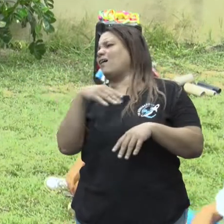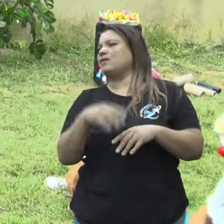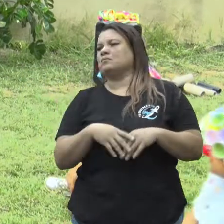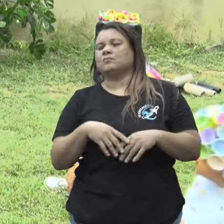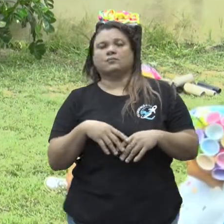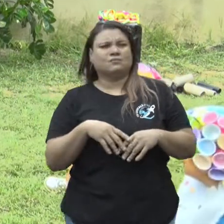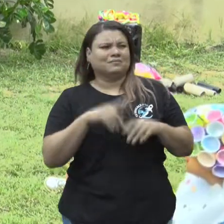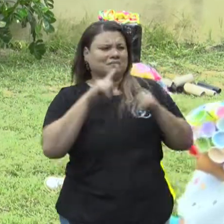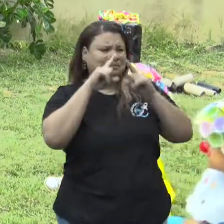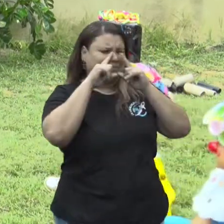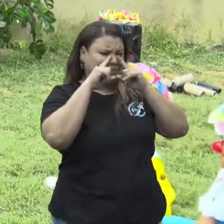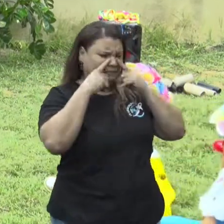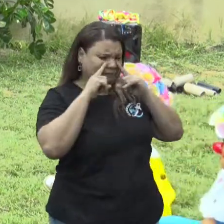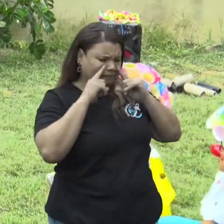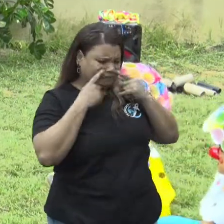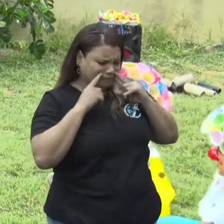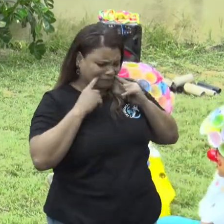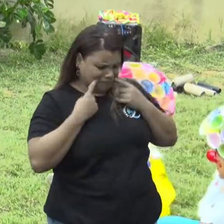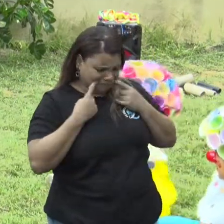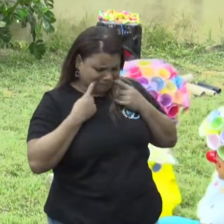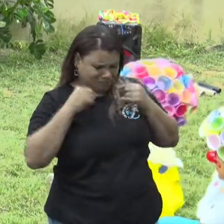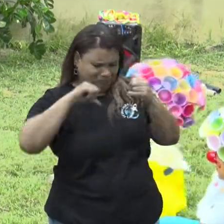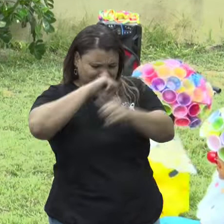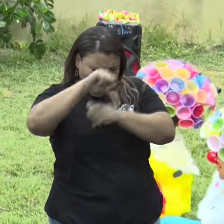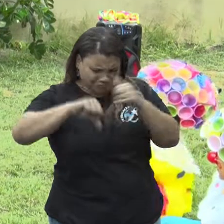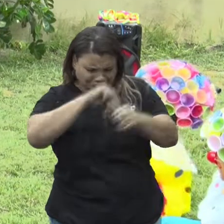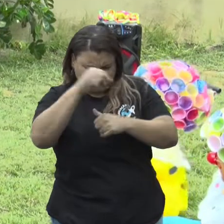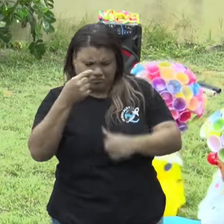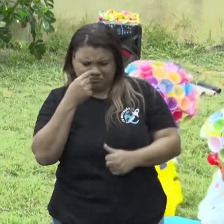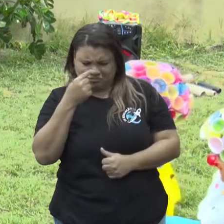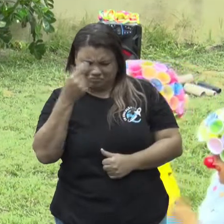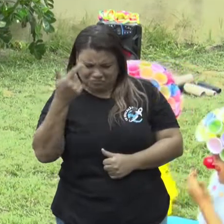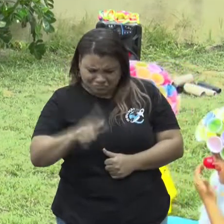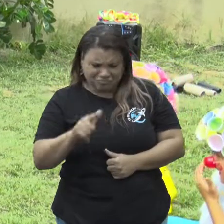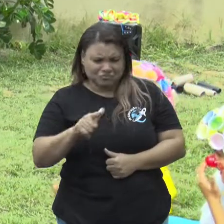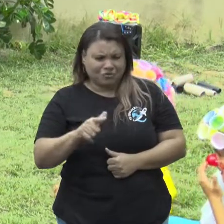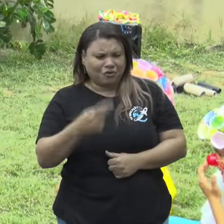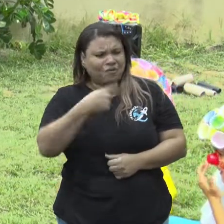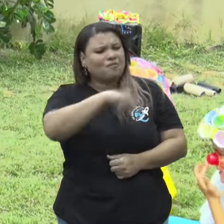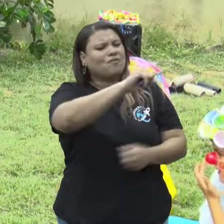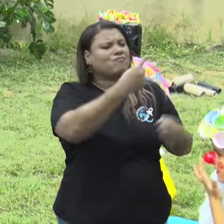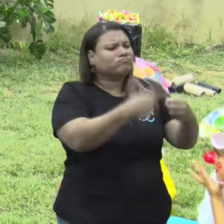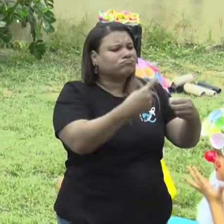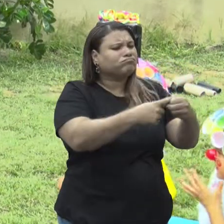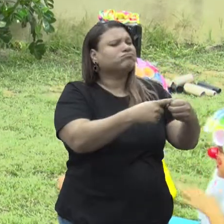não gostei desse. E o palhaço olhou de novo,